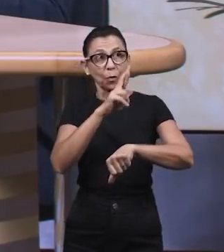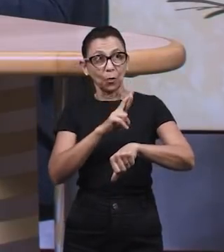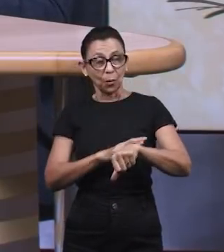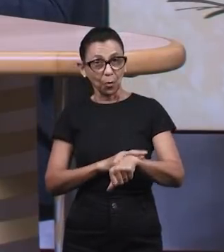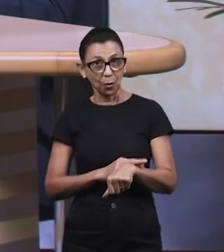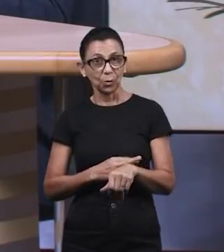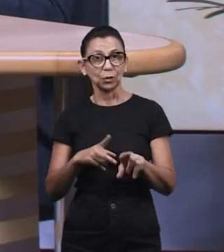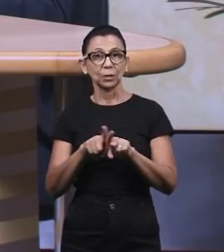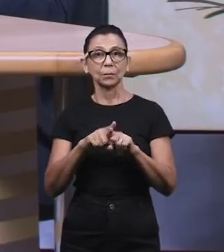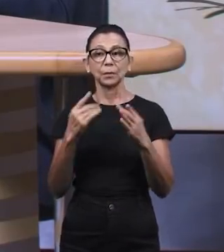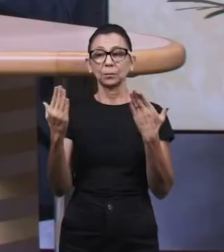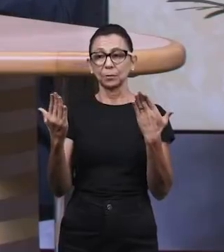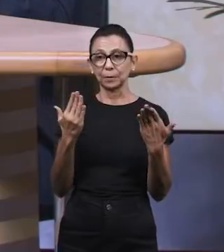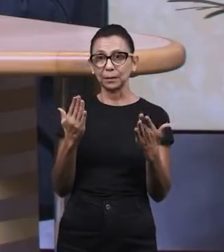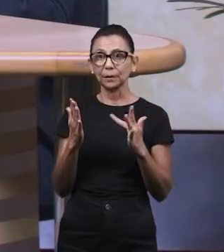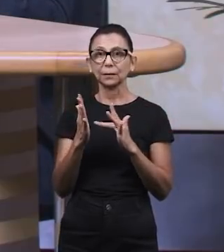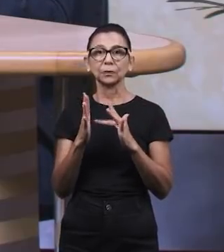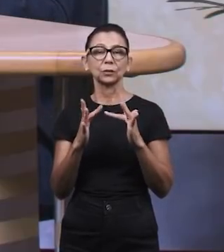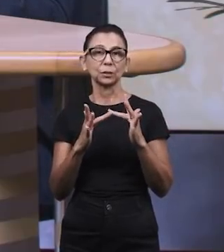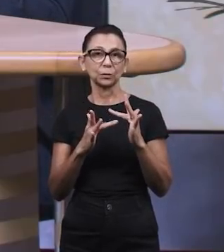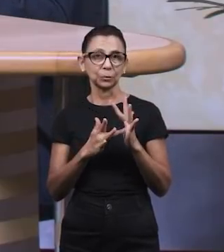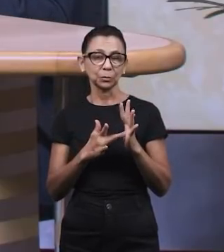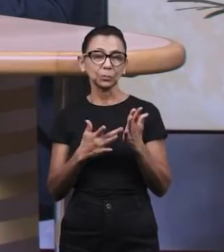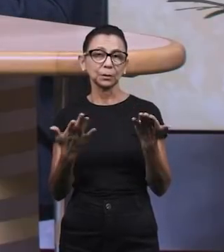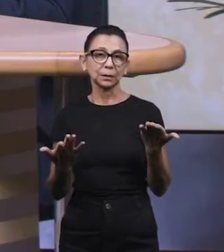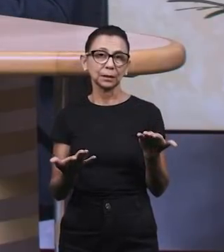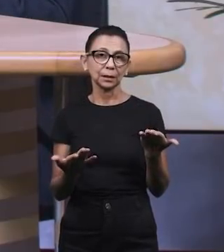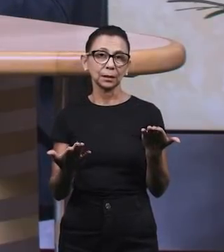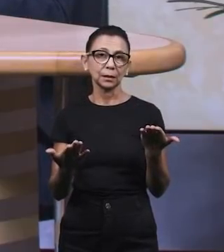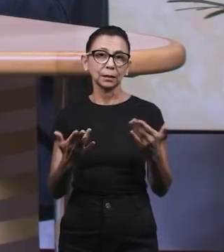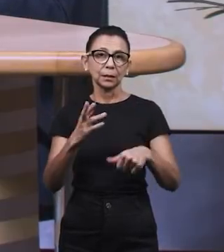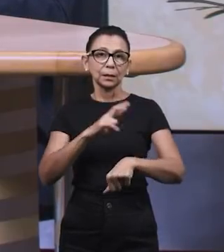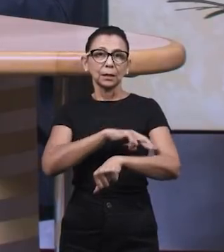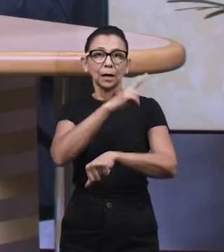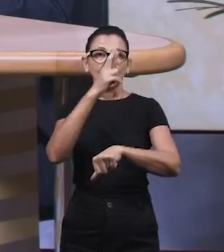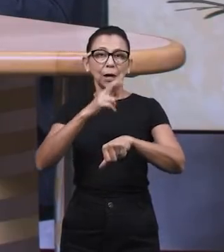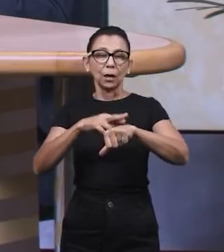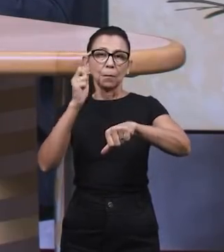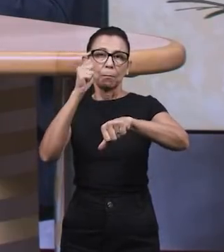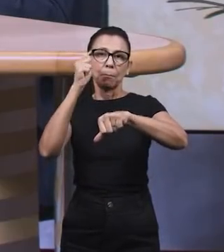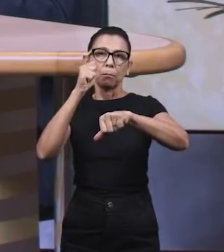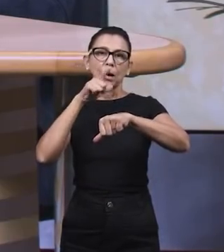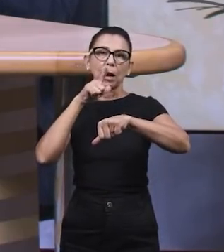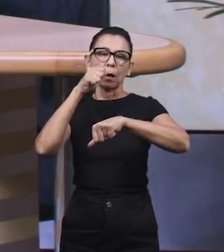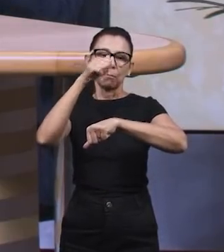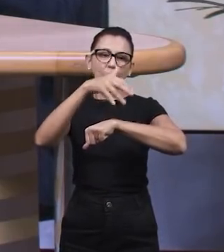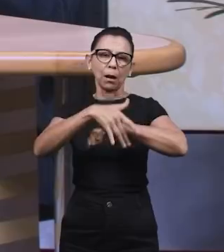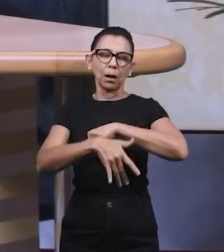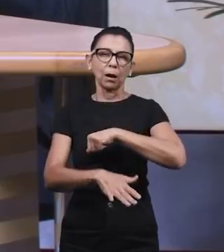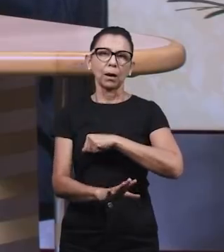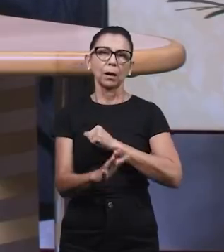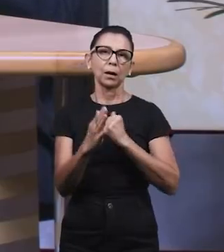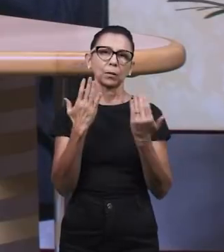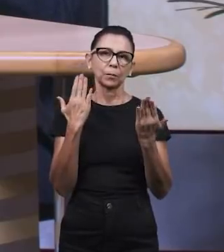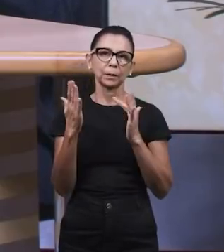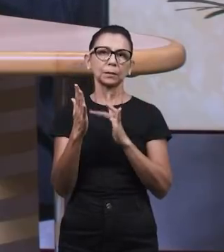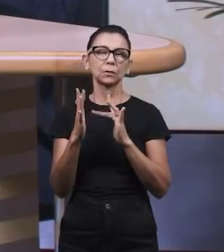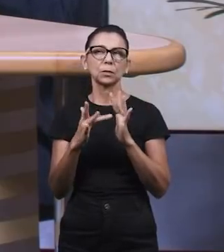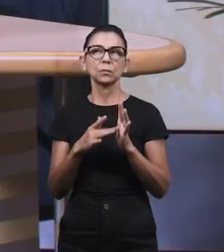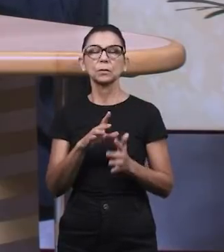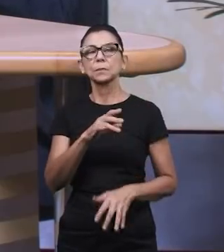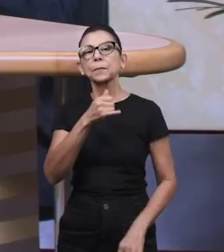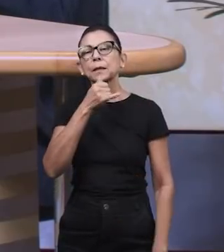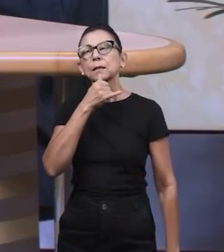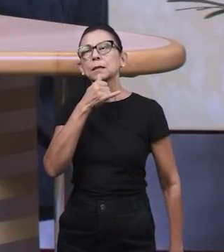também é um símbolo de Jesus. A rocha que brotou água, né, e o povo bebeu, é uma simbologia. Mas você tem também figuras. Você